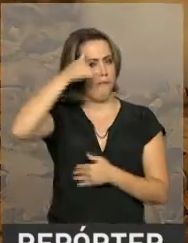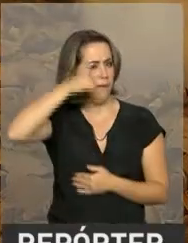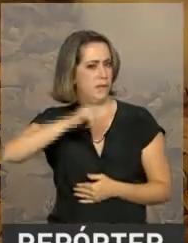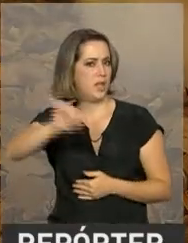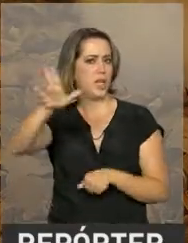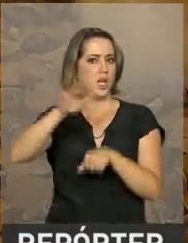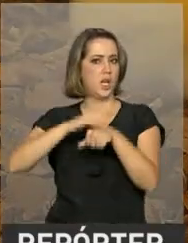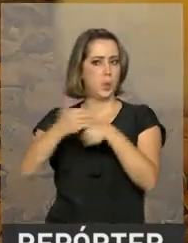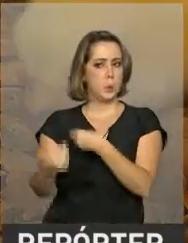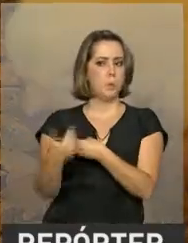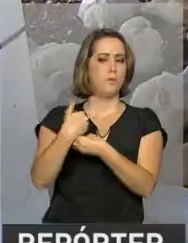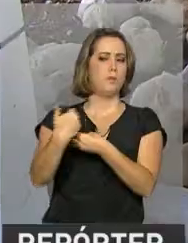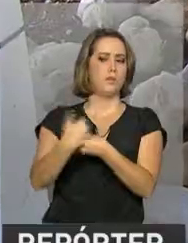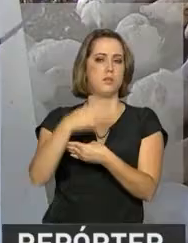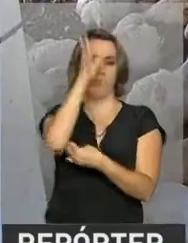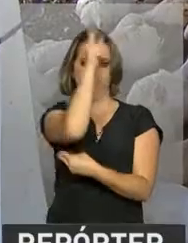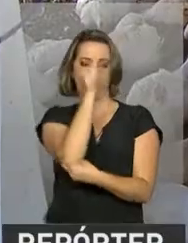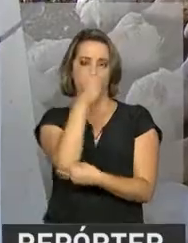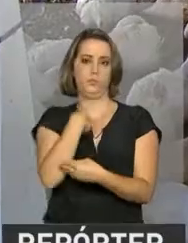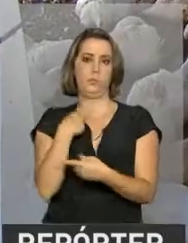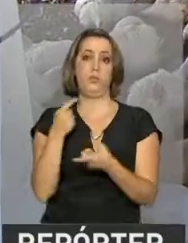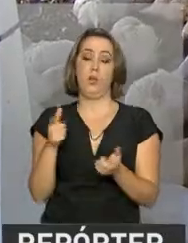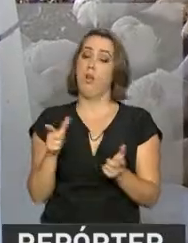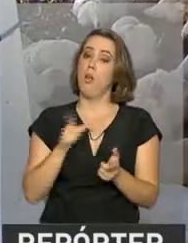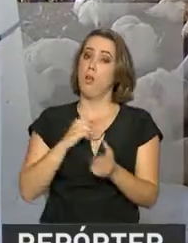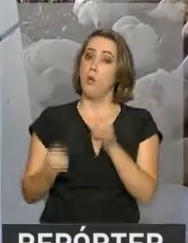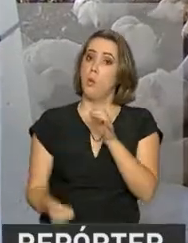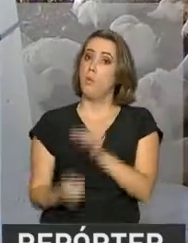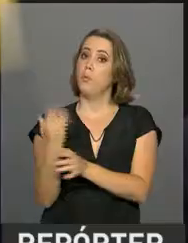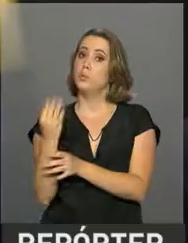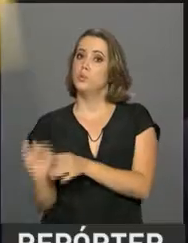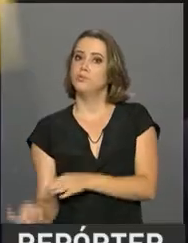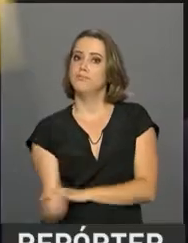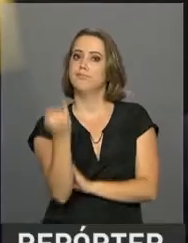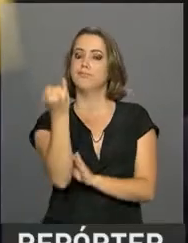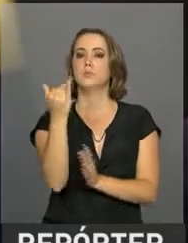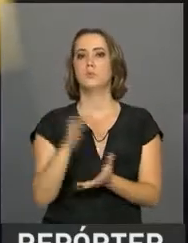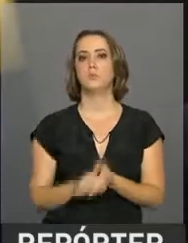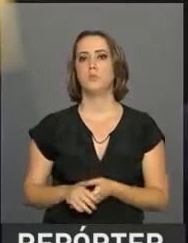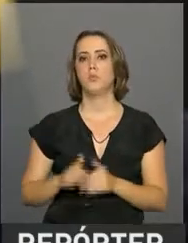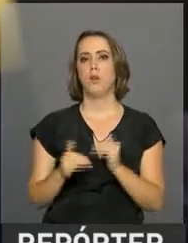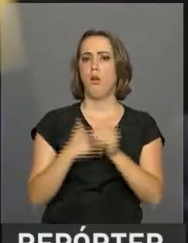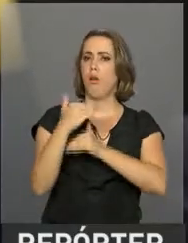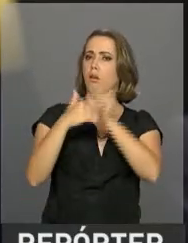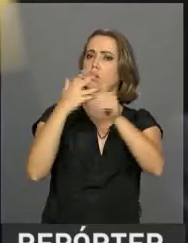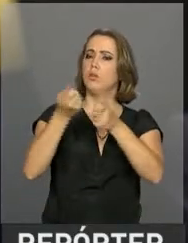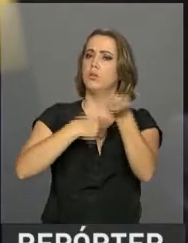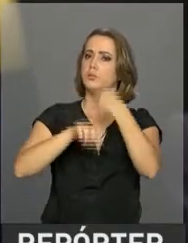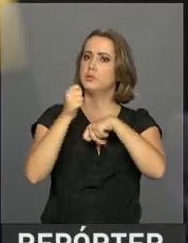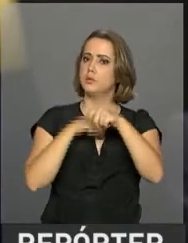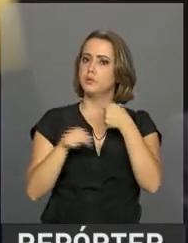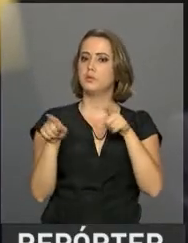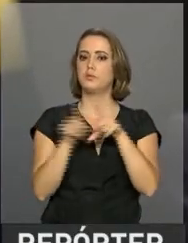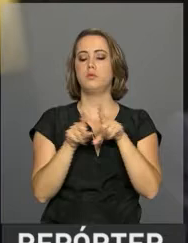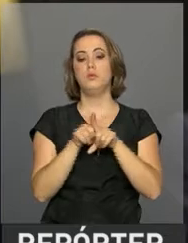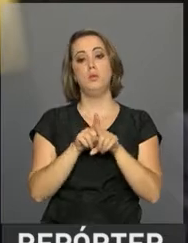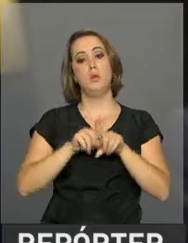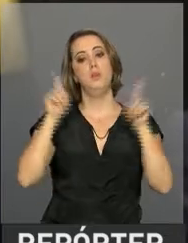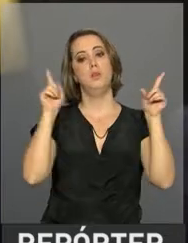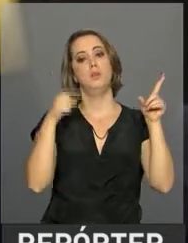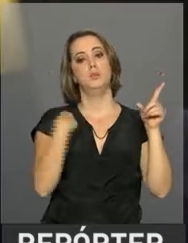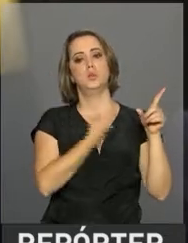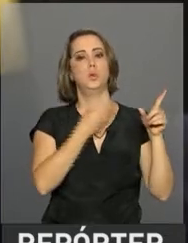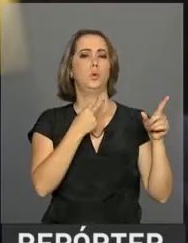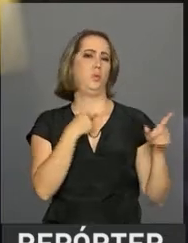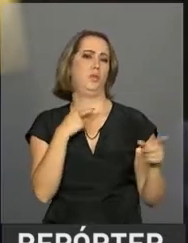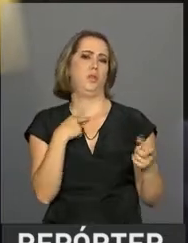negócios e geração de empregos no setor avícola poderão surgir a economia vai crescer vai aumentar o consumo de aves também agora nós não